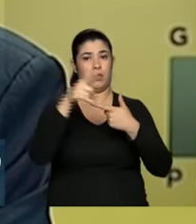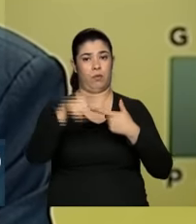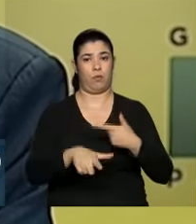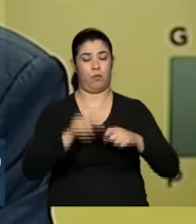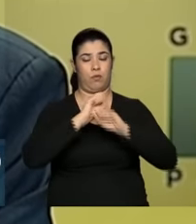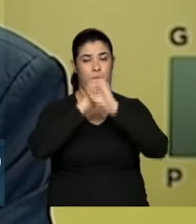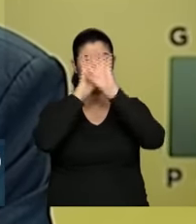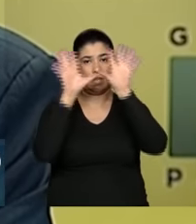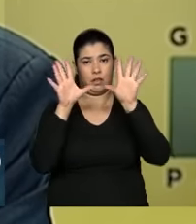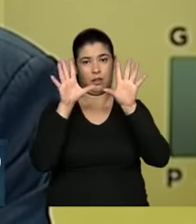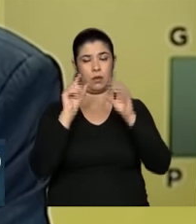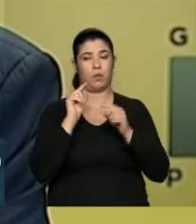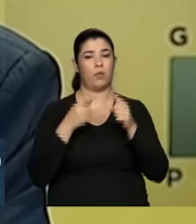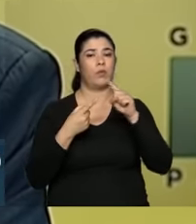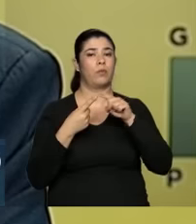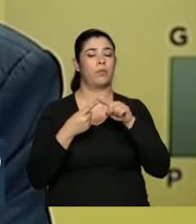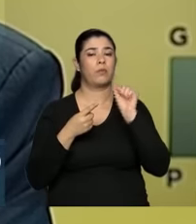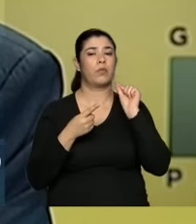O primeiro ponto é,